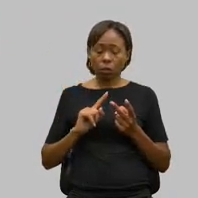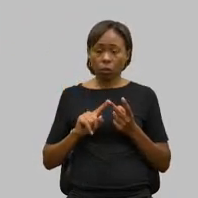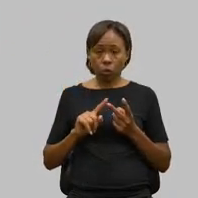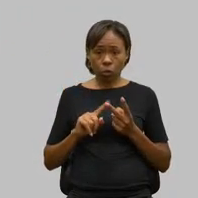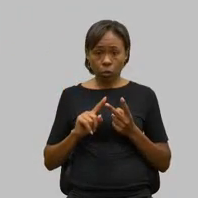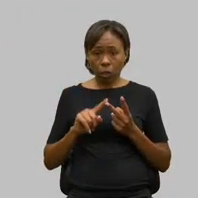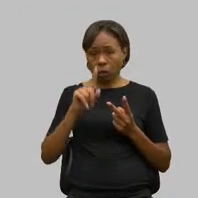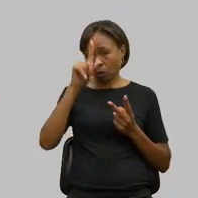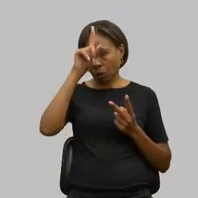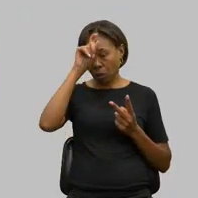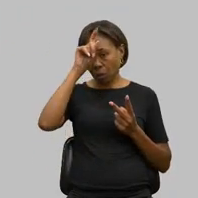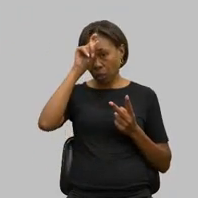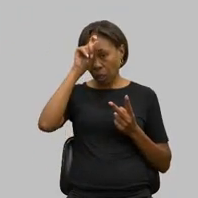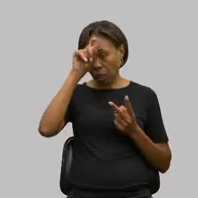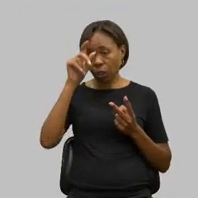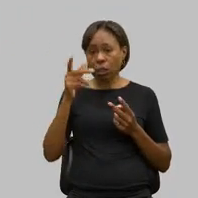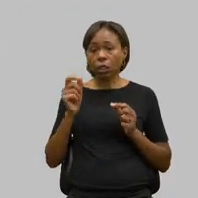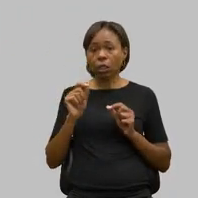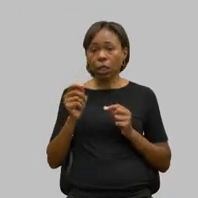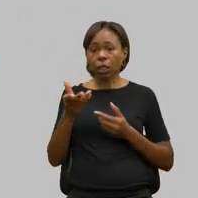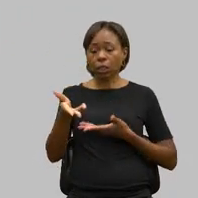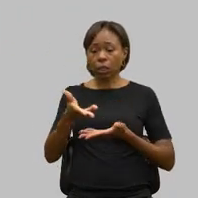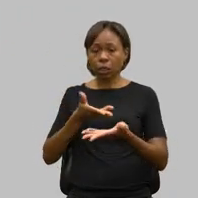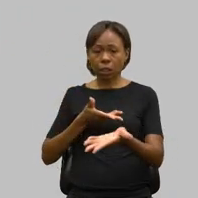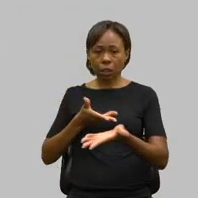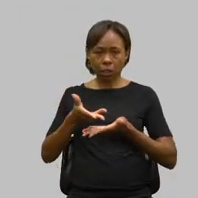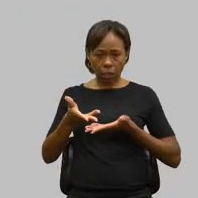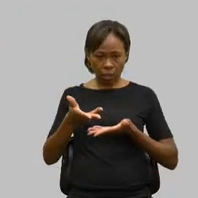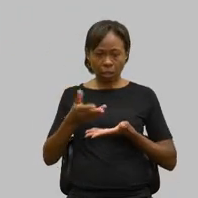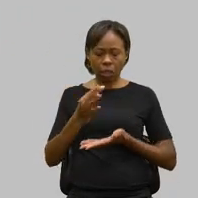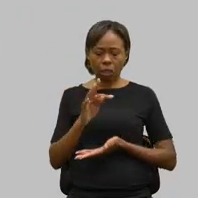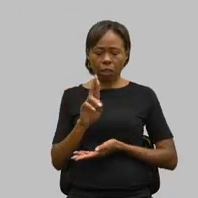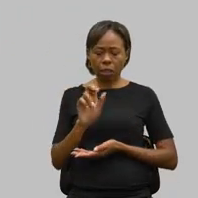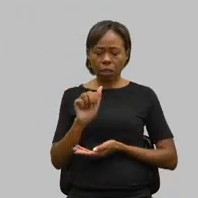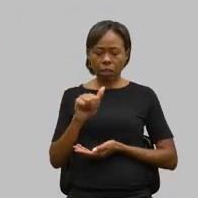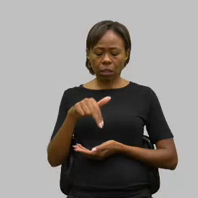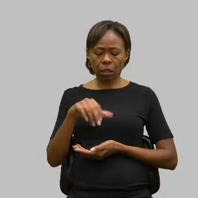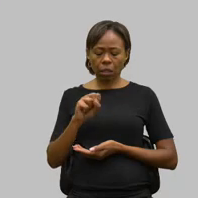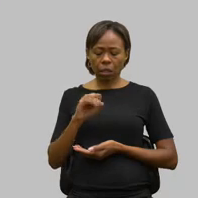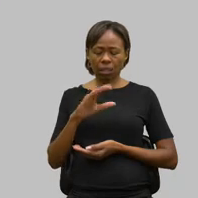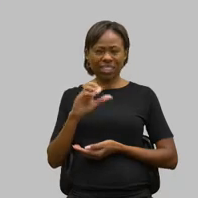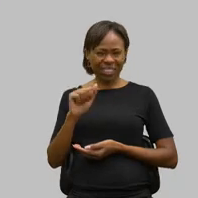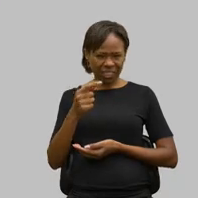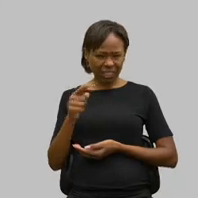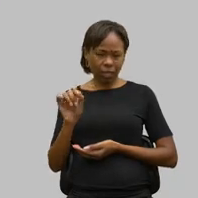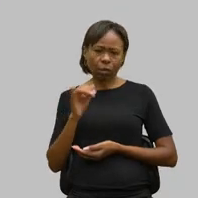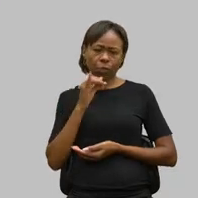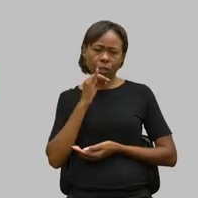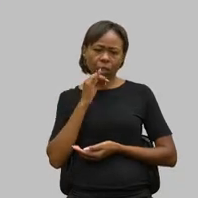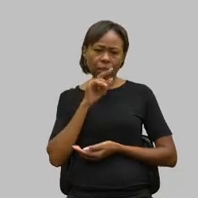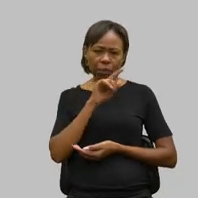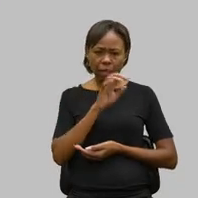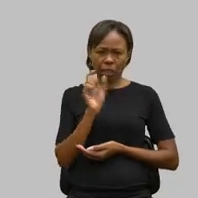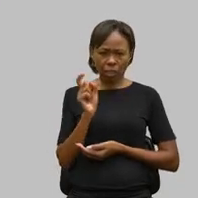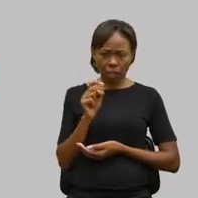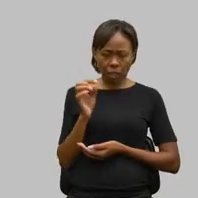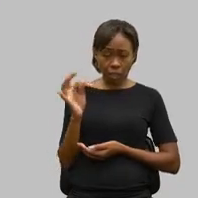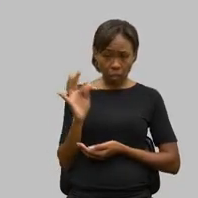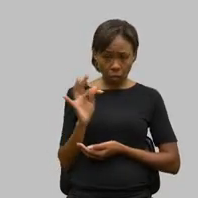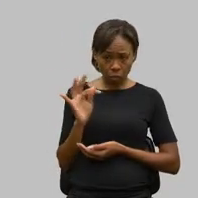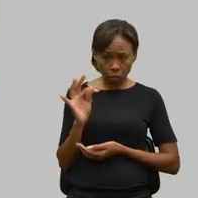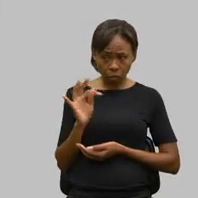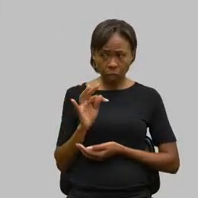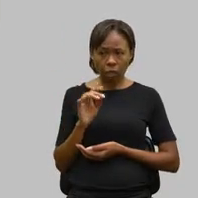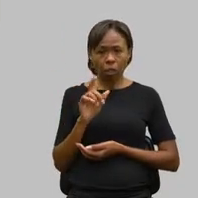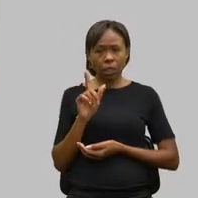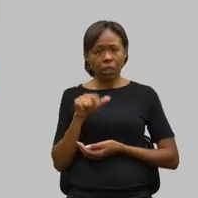hospitais de transição, hospitais de transição é que um hospital como de teoflotone, quando atender um AVC ou um trauma, ele vai precisar da transição